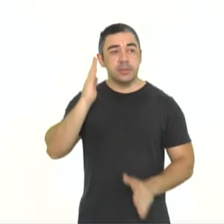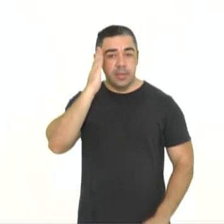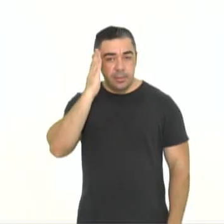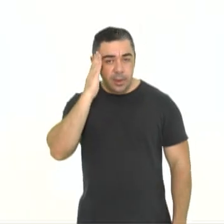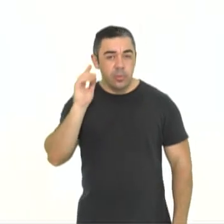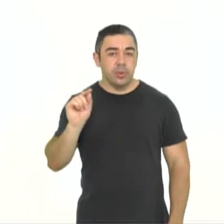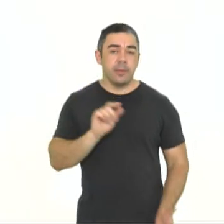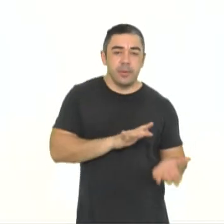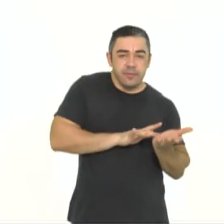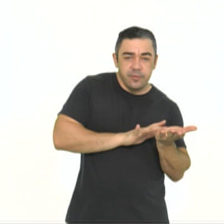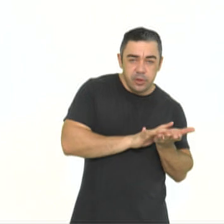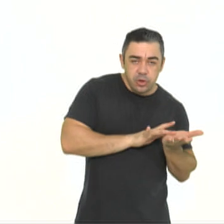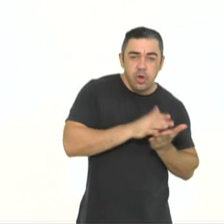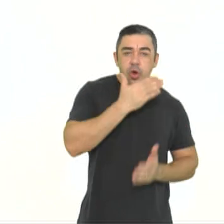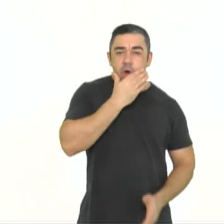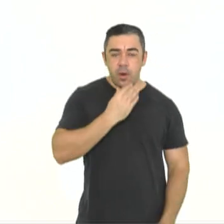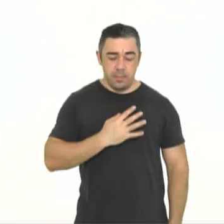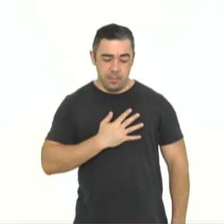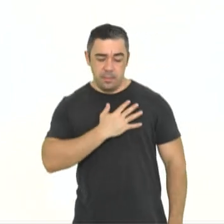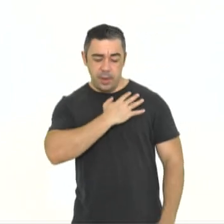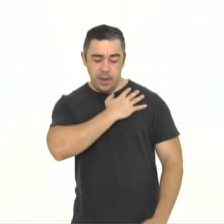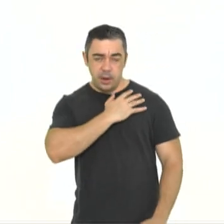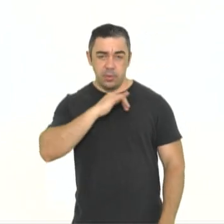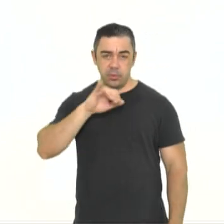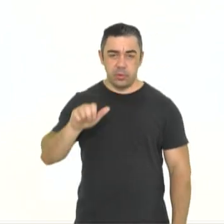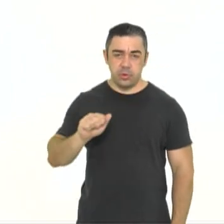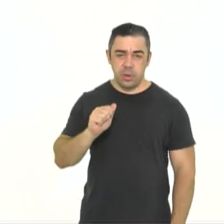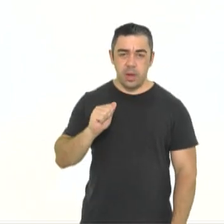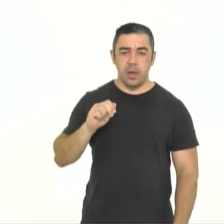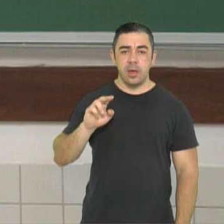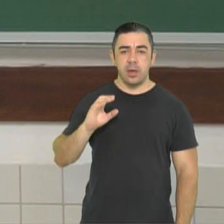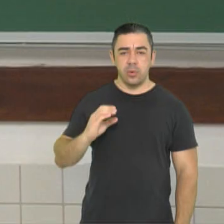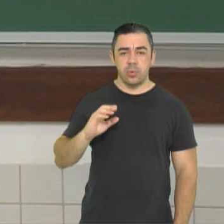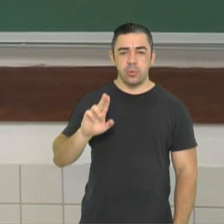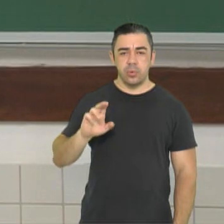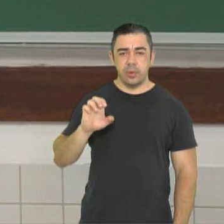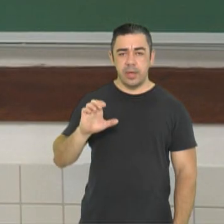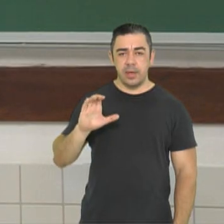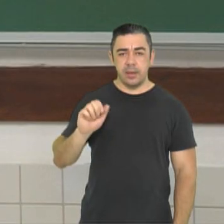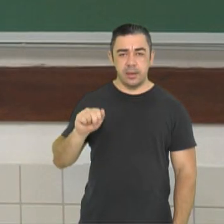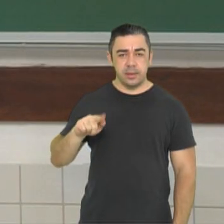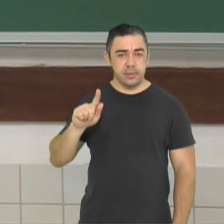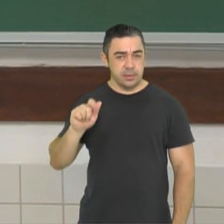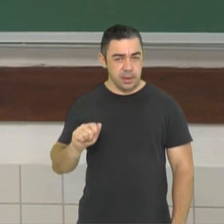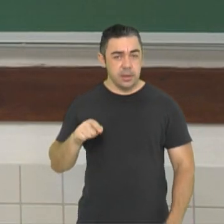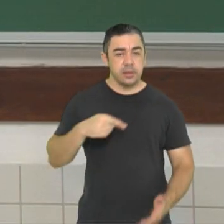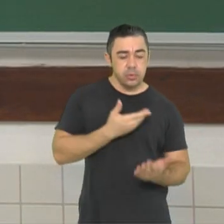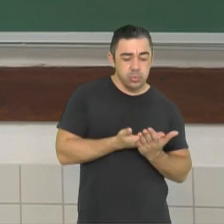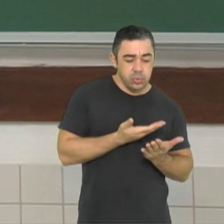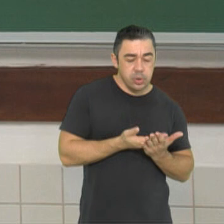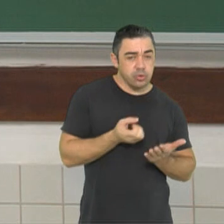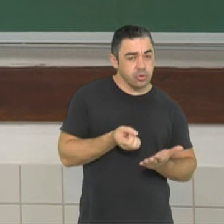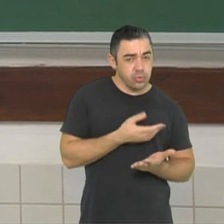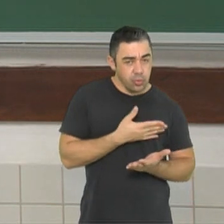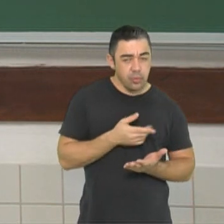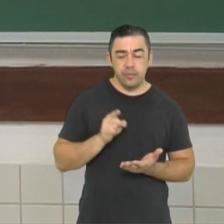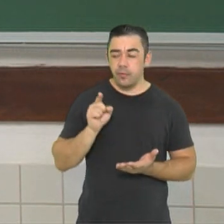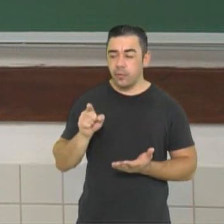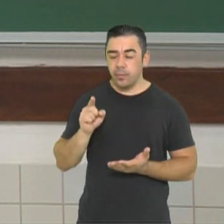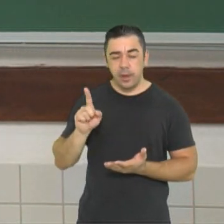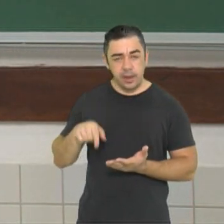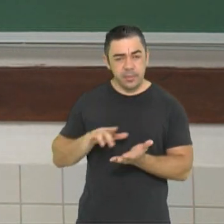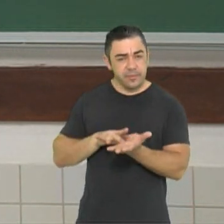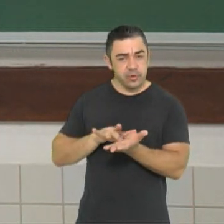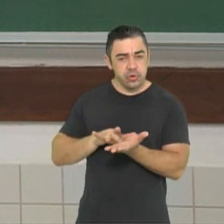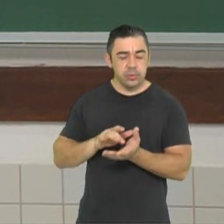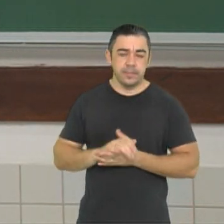para enganar o barão de Jacuecanga. Então, ele está estudando esse novo idioma para enganar.